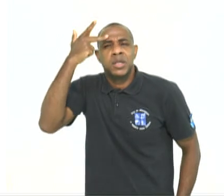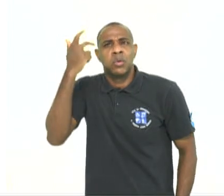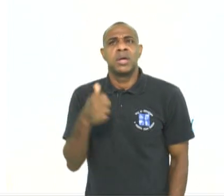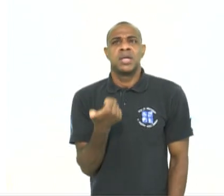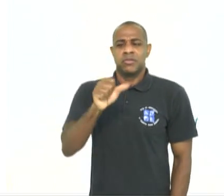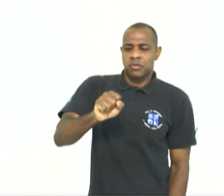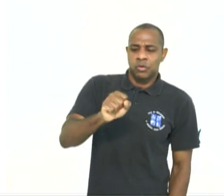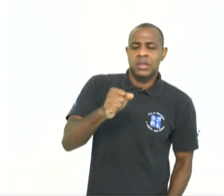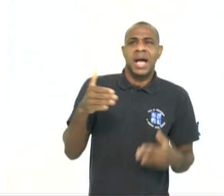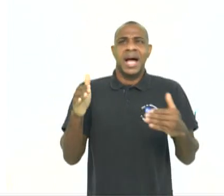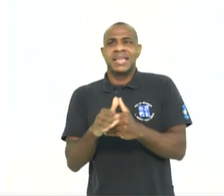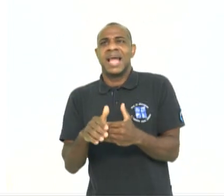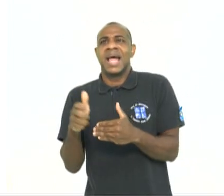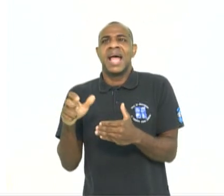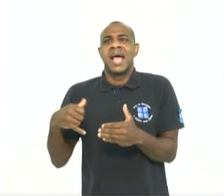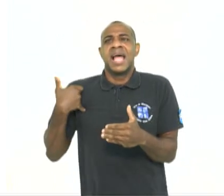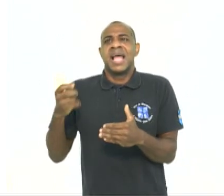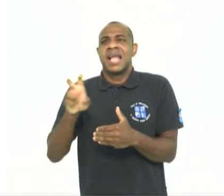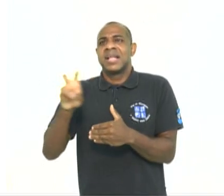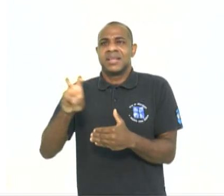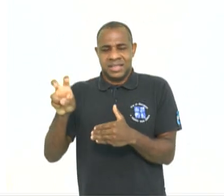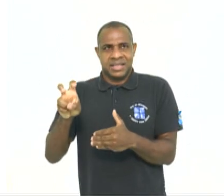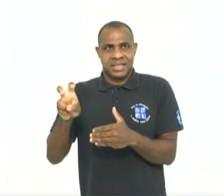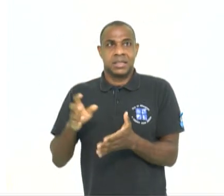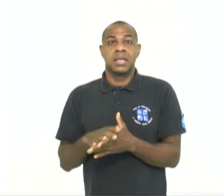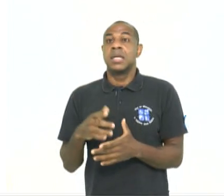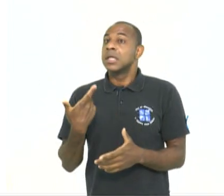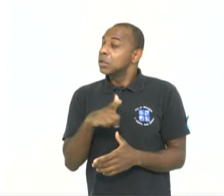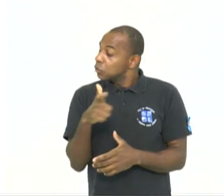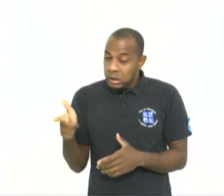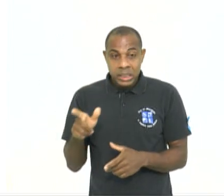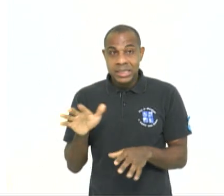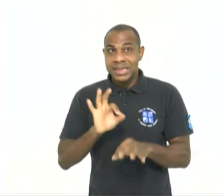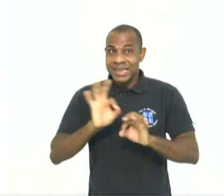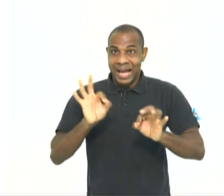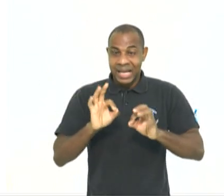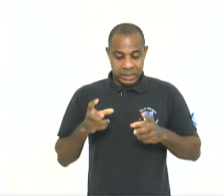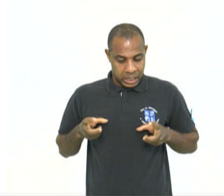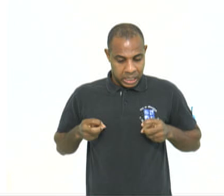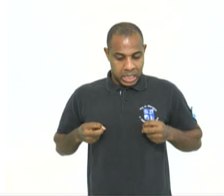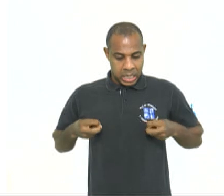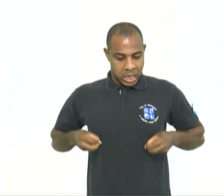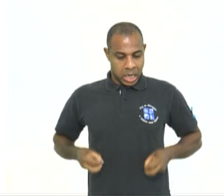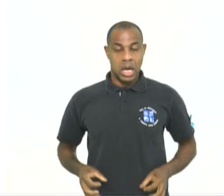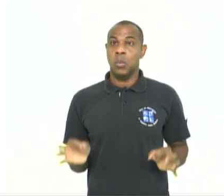18 e 55 anos pode doar e que não tenha tido qualquer tipo de câncer nem